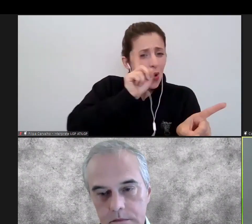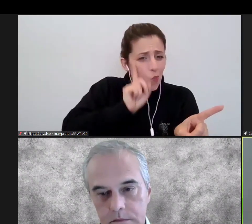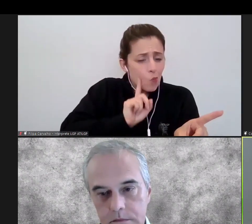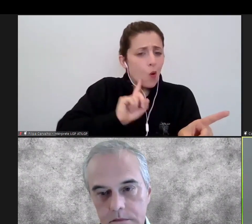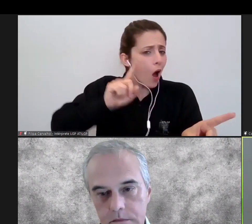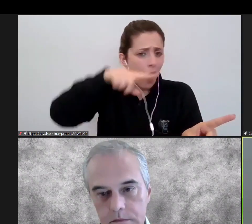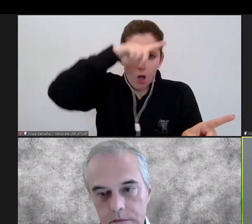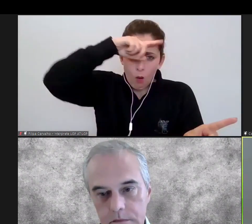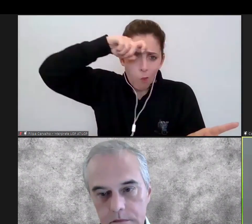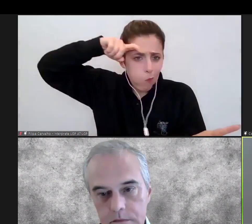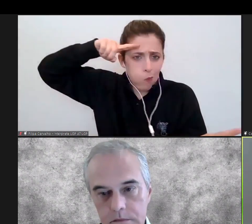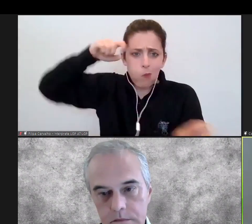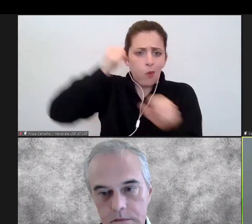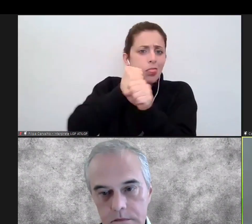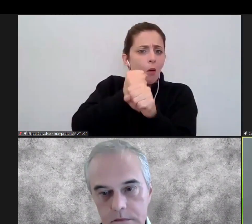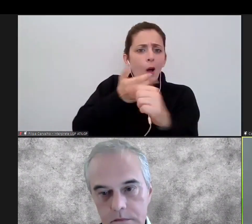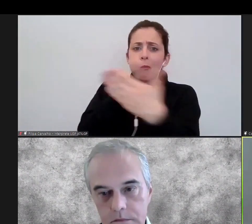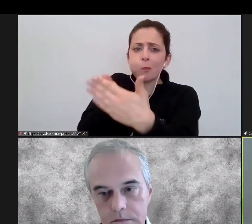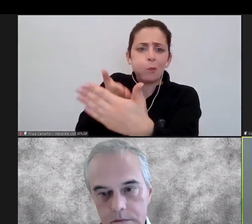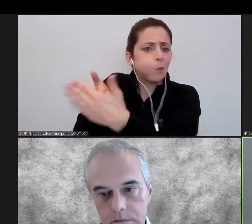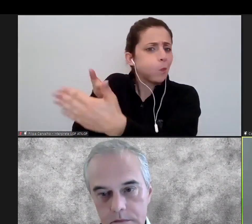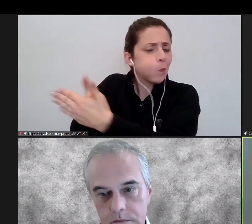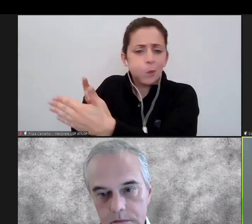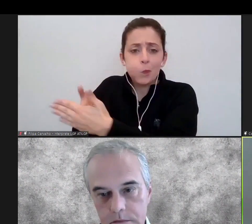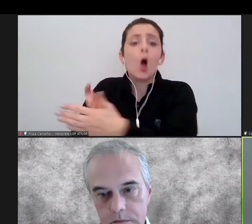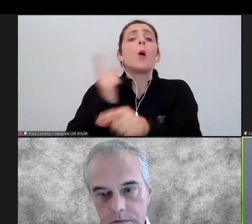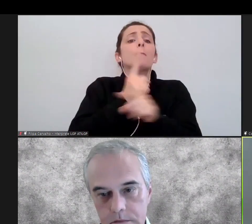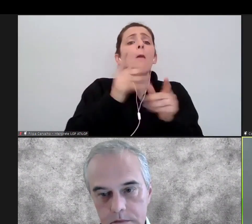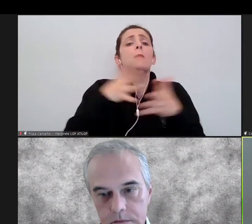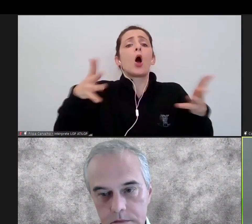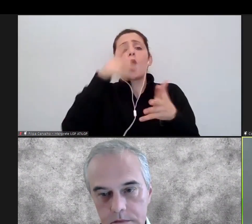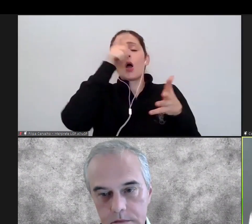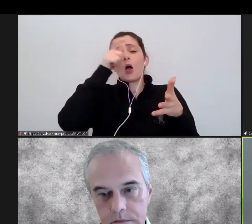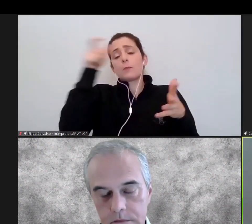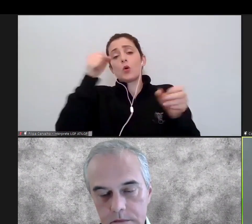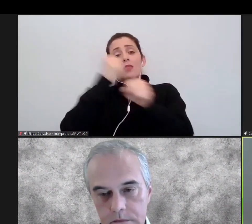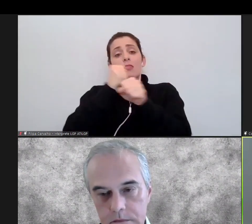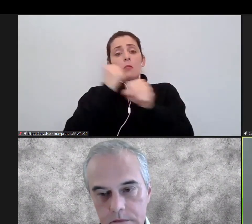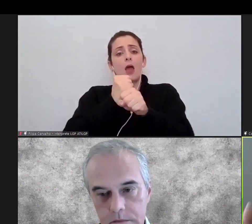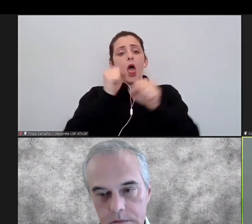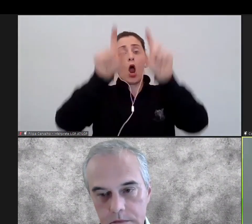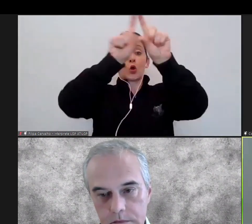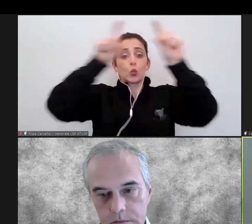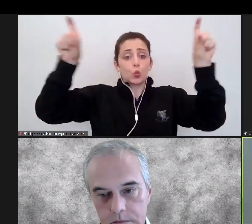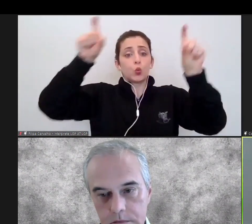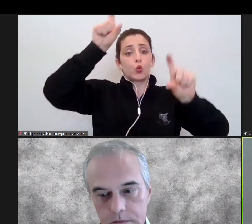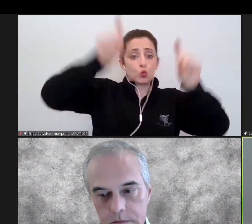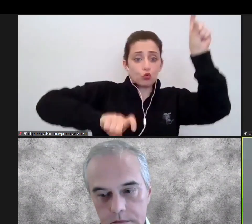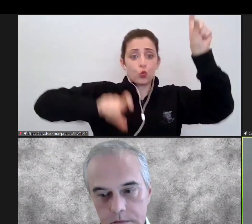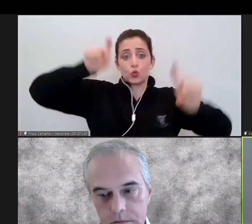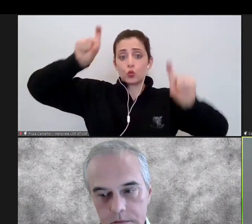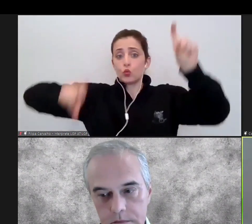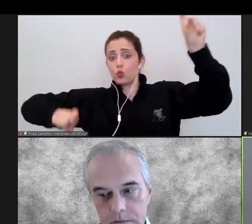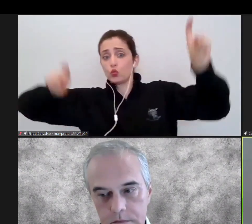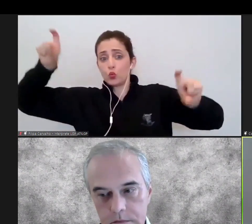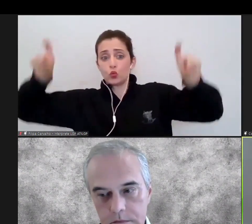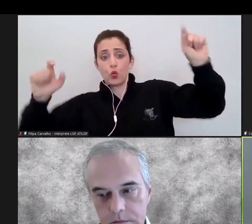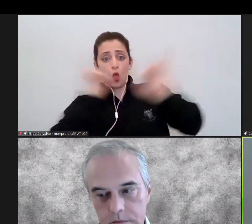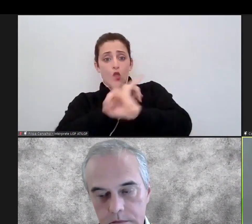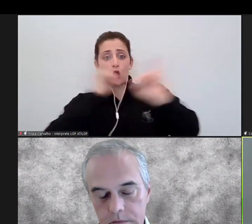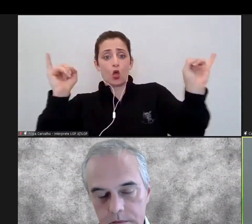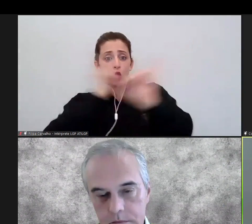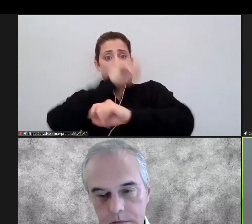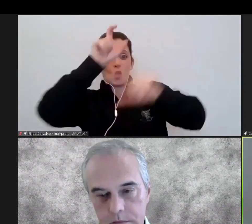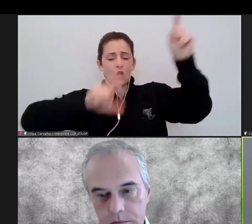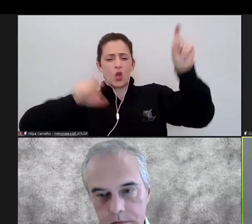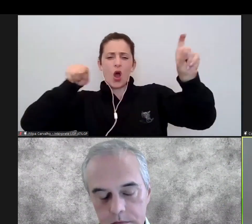emprego seguro, porque a maioria das pessoas tem que trabalhar por turnos, a maioria das pessoas tem turnos rotativos e folgas rotativas, e isto prejudica imenso